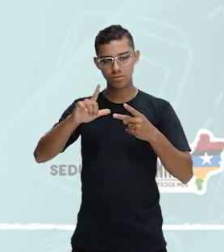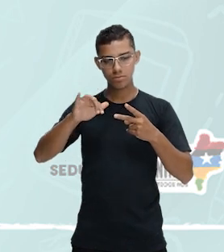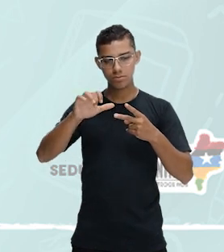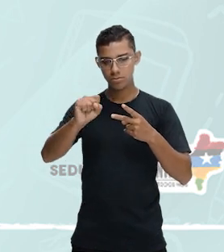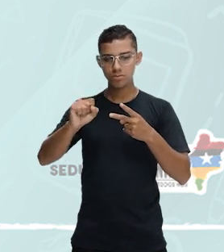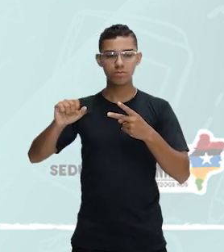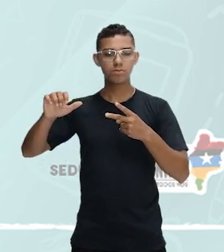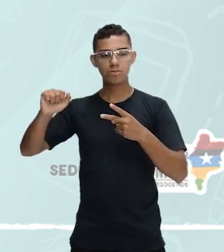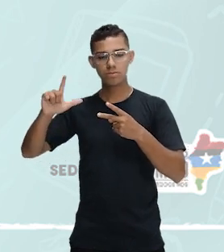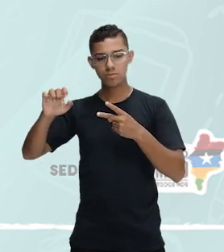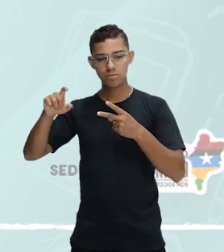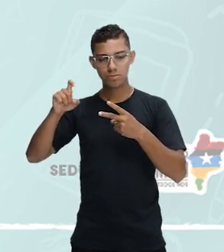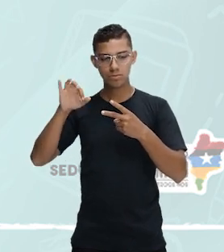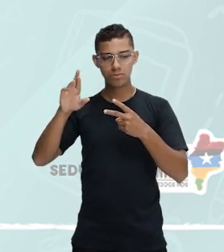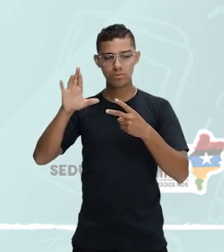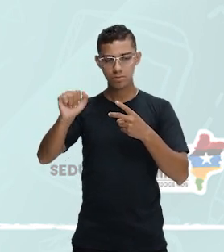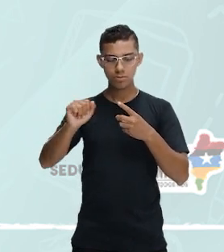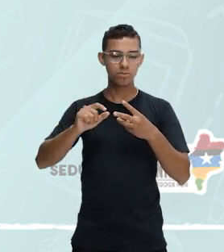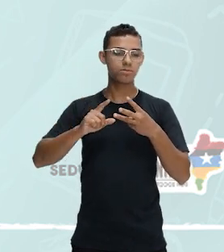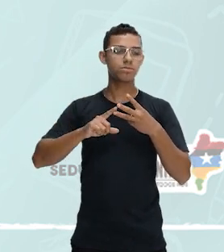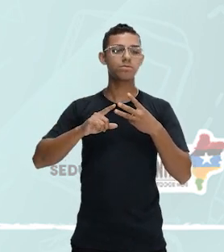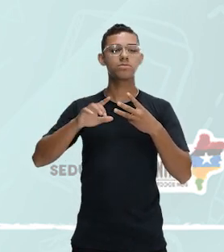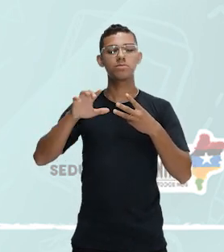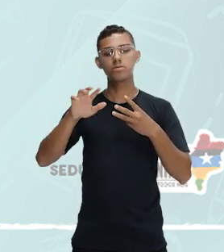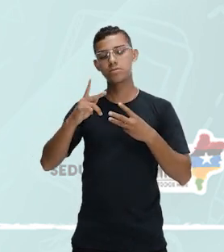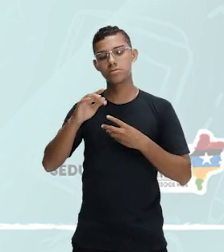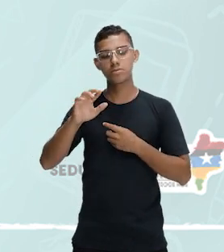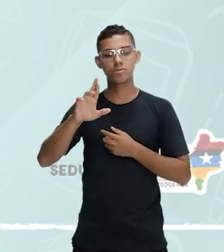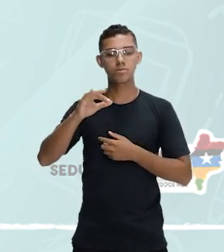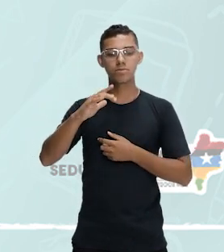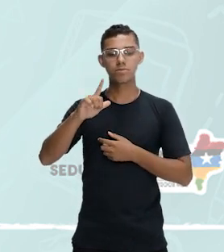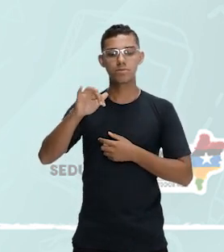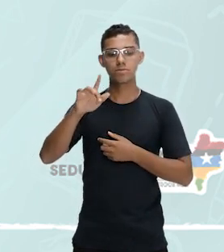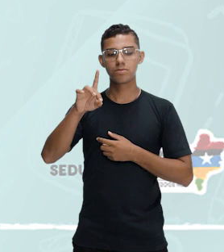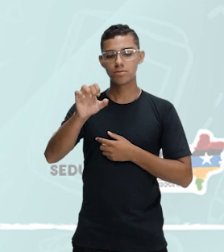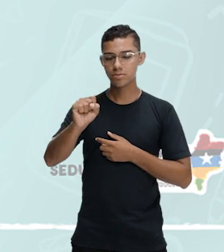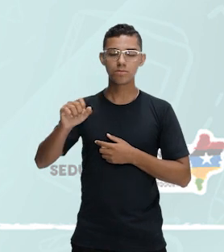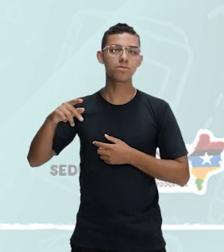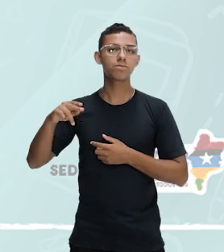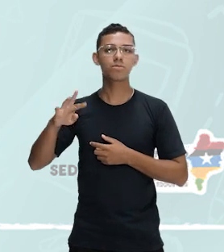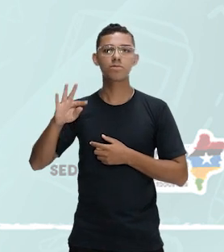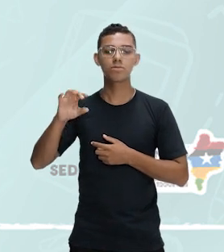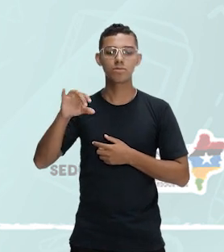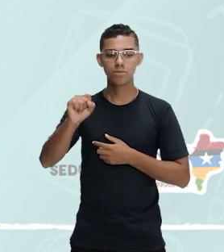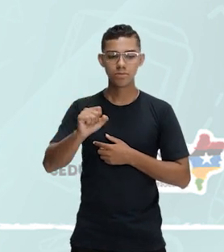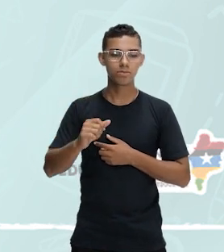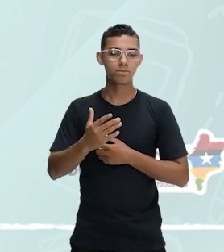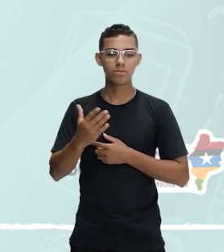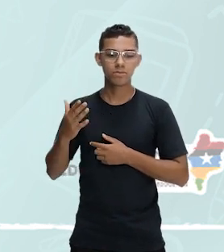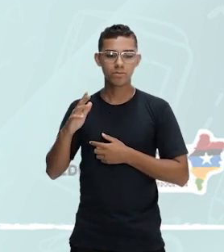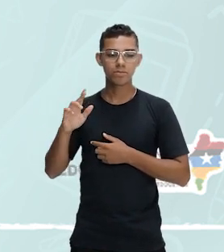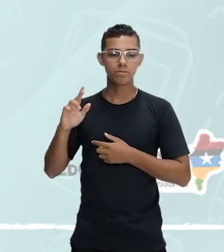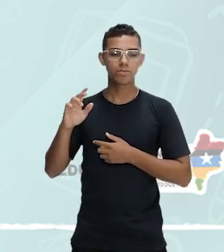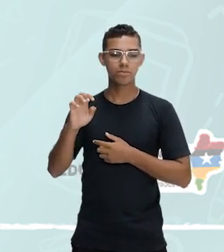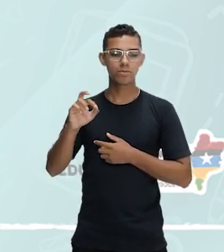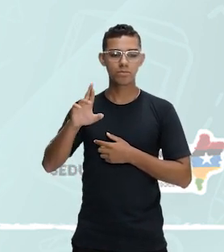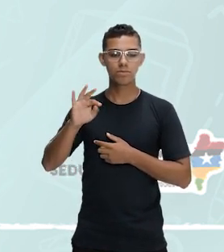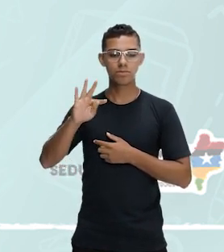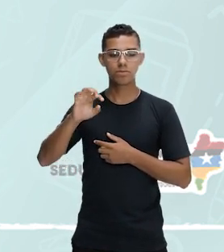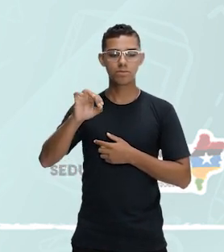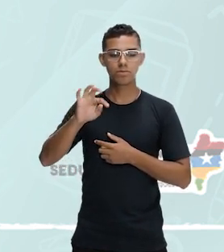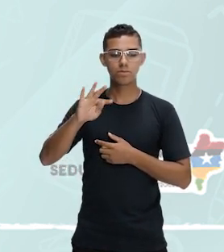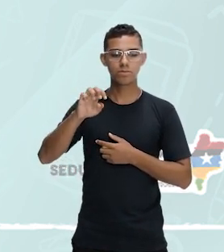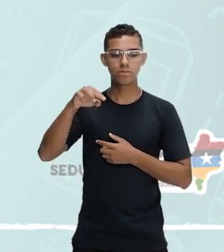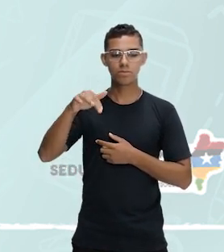Alexandria, o Heráclides de Pontos, né? O Erastótenes, né, de Cirênia, o Hiparco de